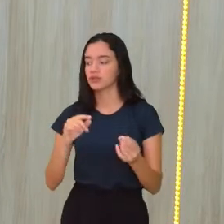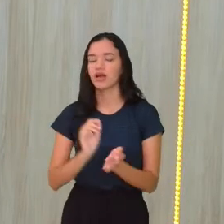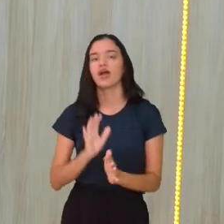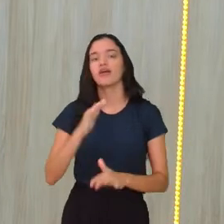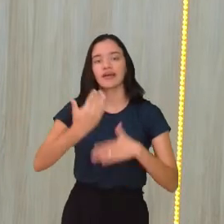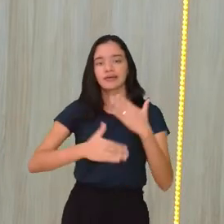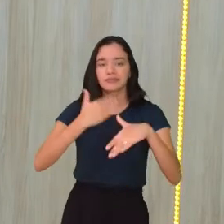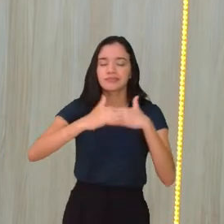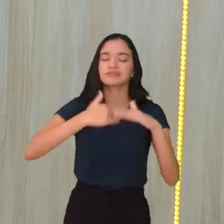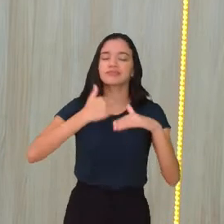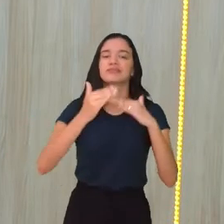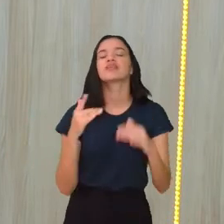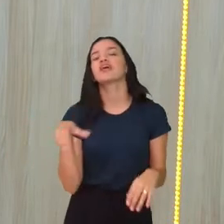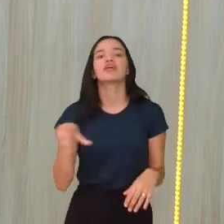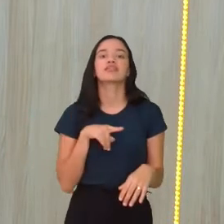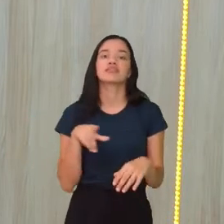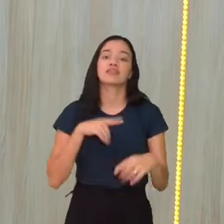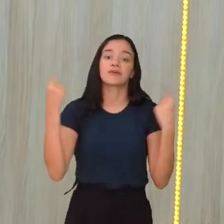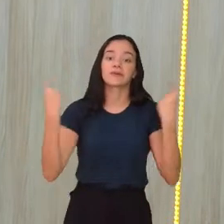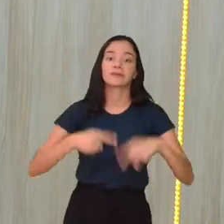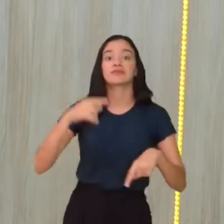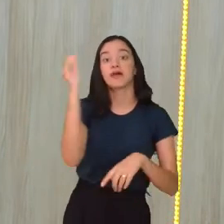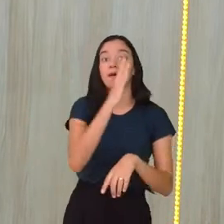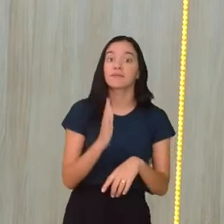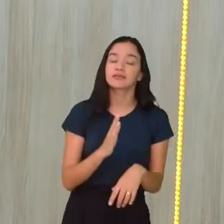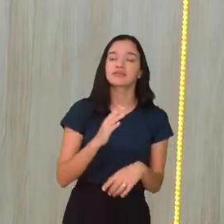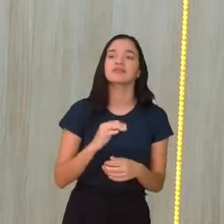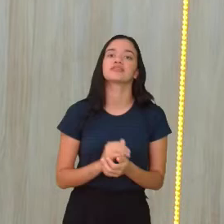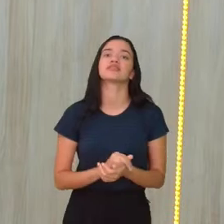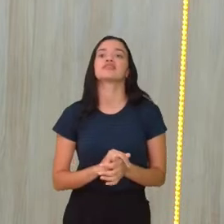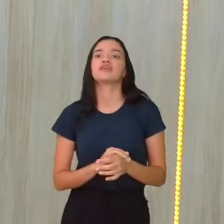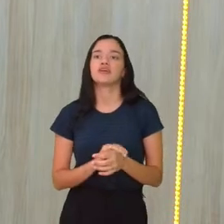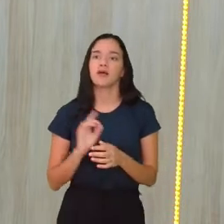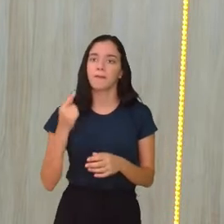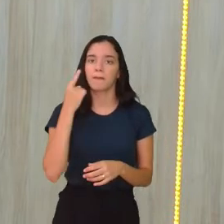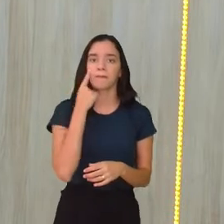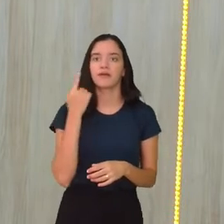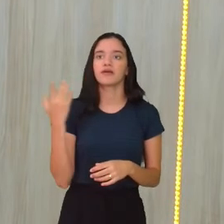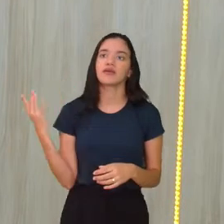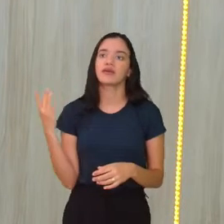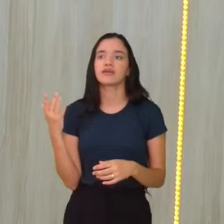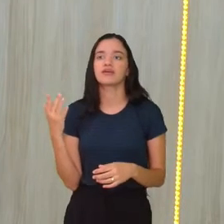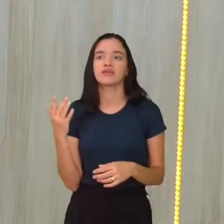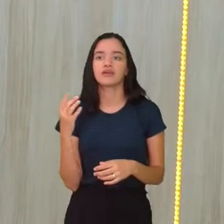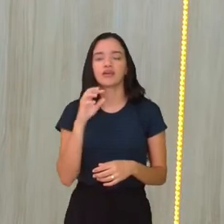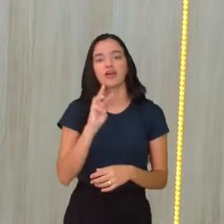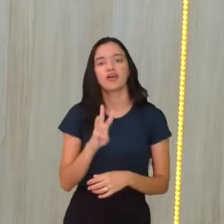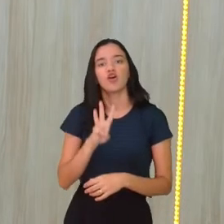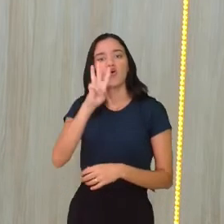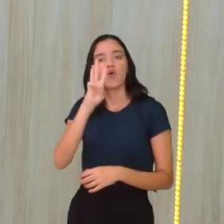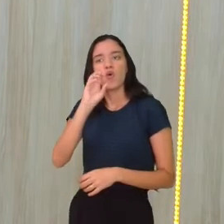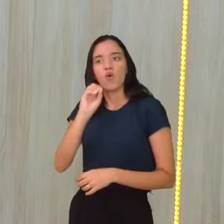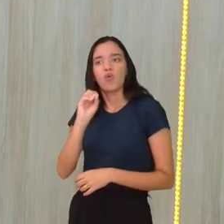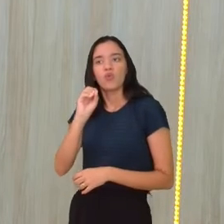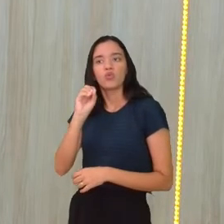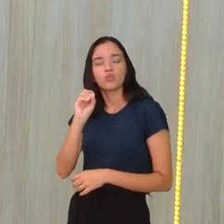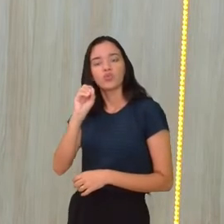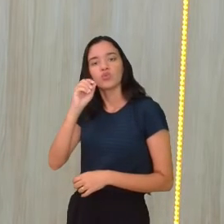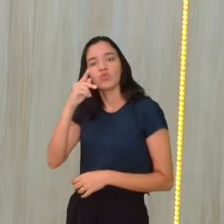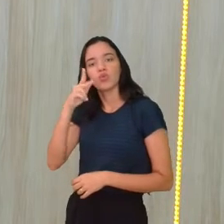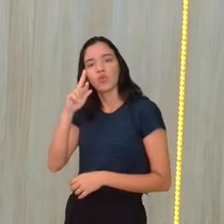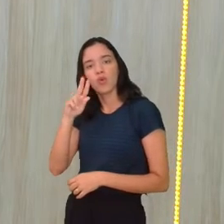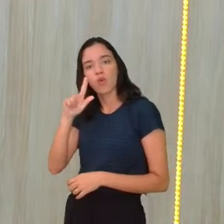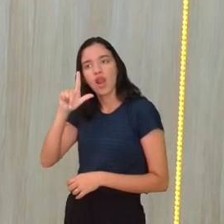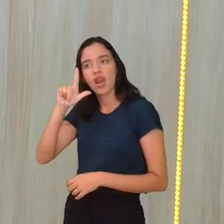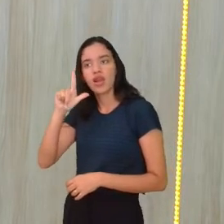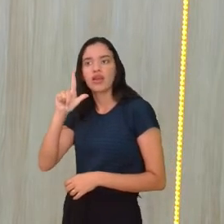vai crescendo, né? A gente tem o Campeonato Brasileiro e tudo mais. E eu trouxe aí a World Cup. Eu não sei nem se é assim que pronuncia. Mas